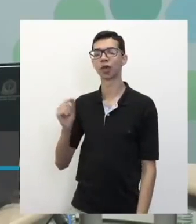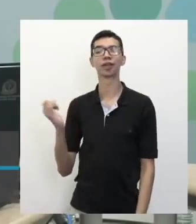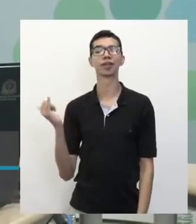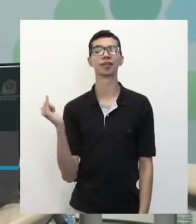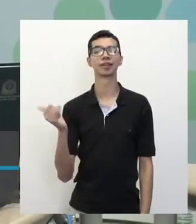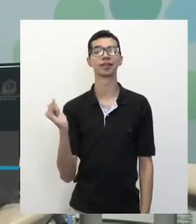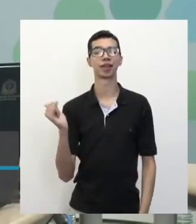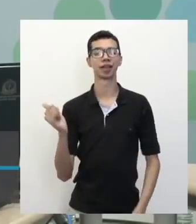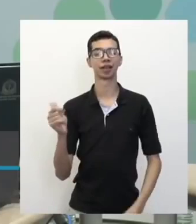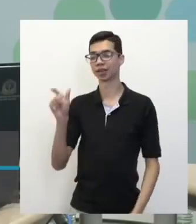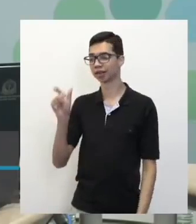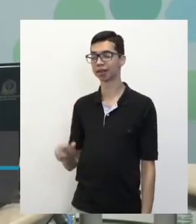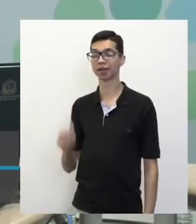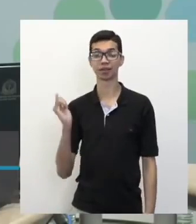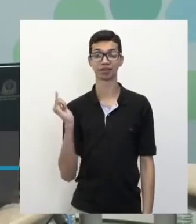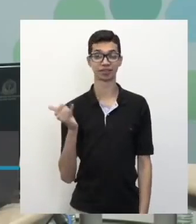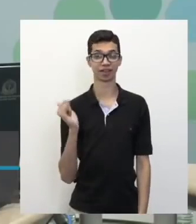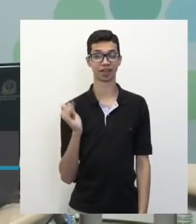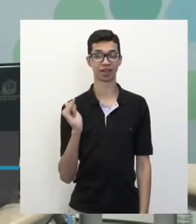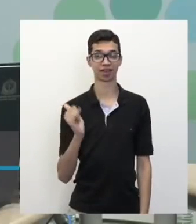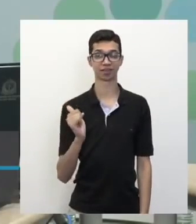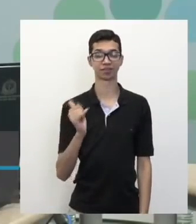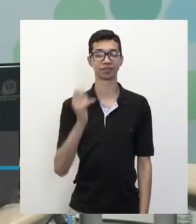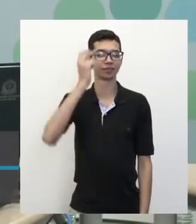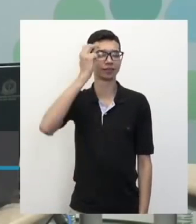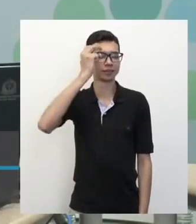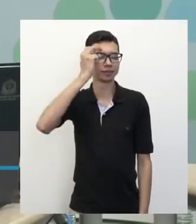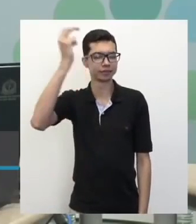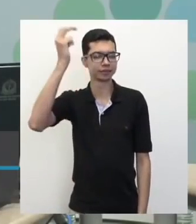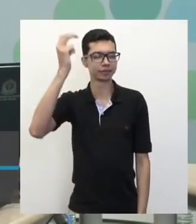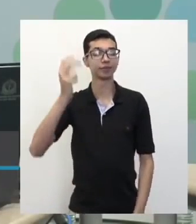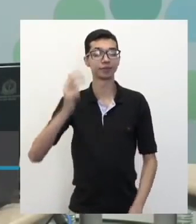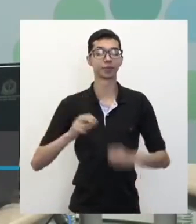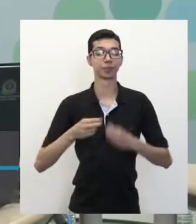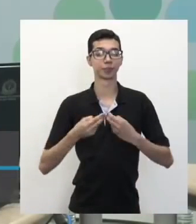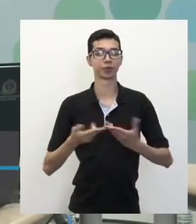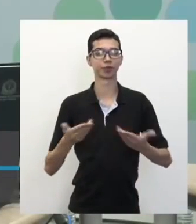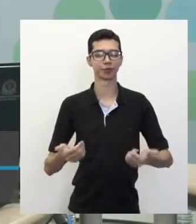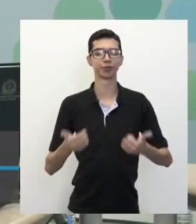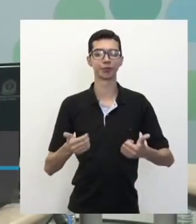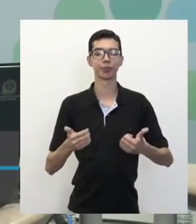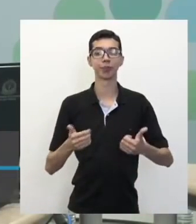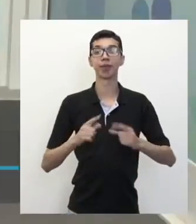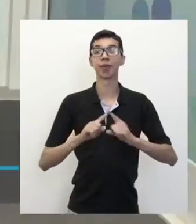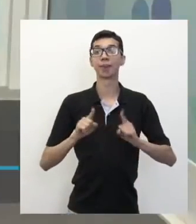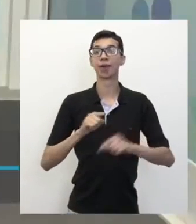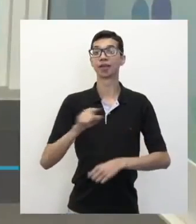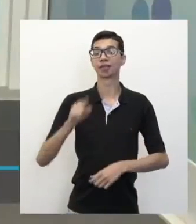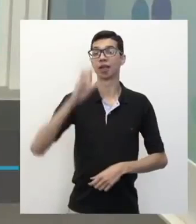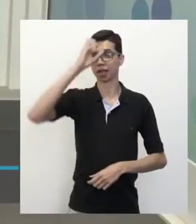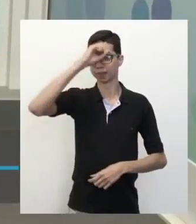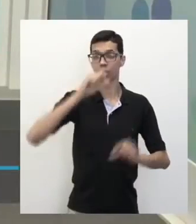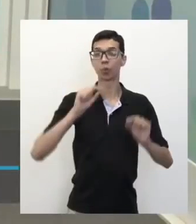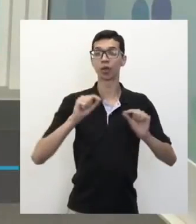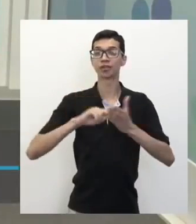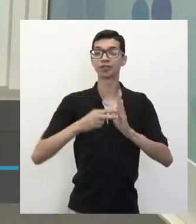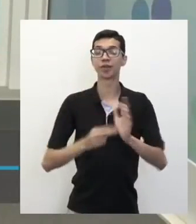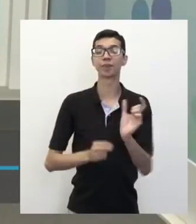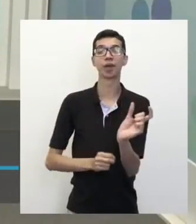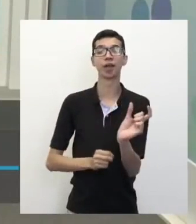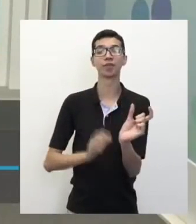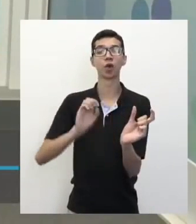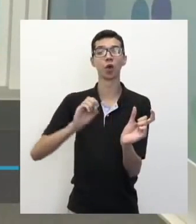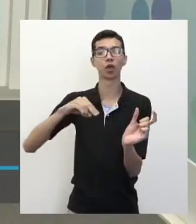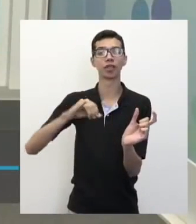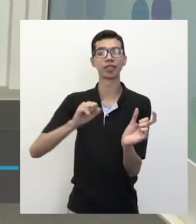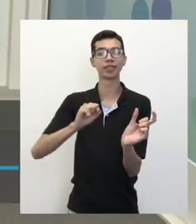a gente tem costume de sempre pontuar como observador, mas olha só, hoje você está aprendendo o que é o narrador onisciente. Ele fez uma mistura aí, né? E quando ele